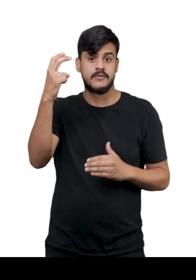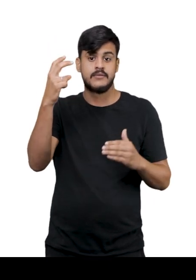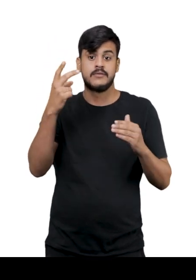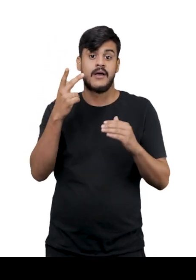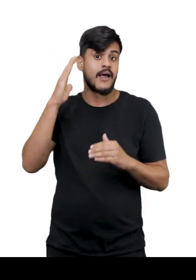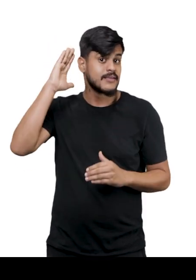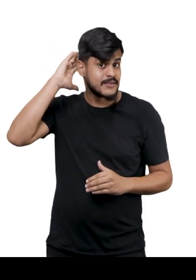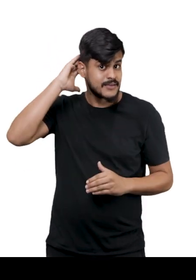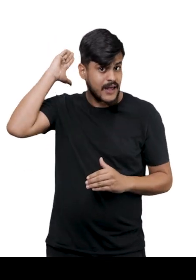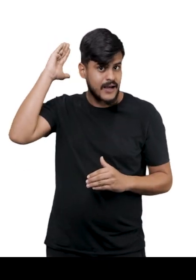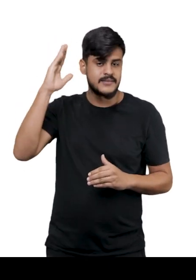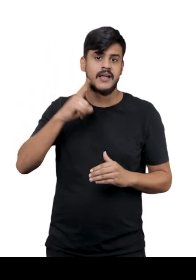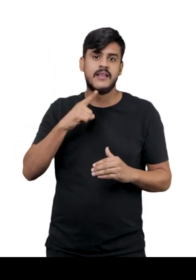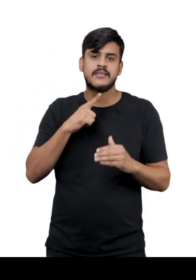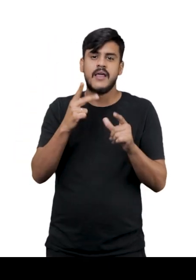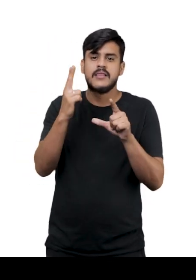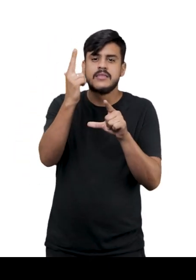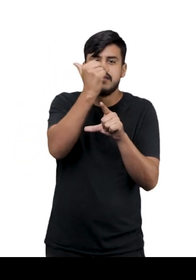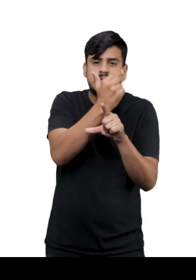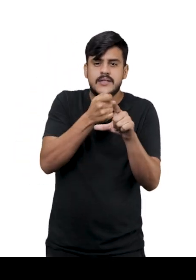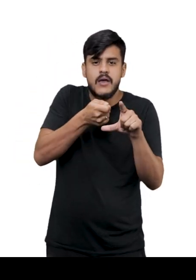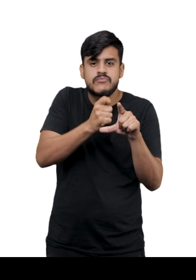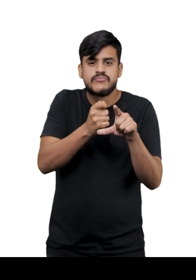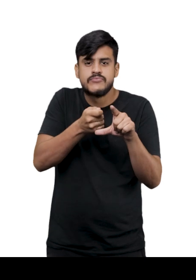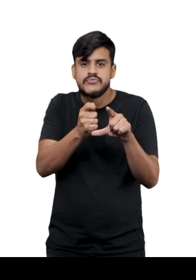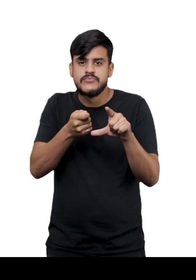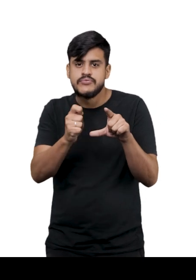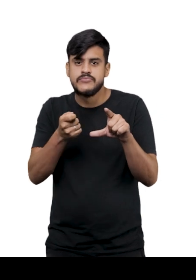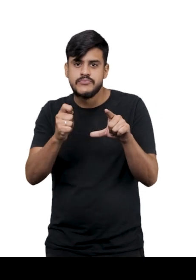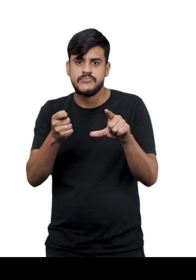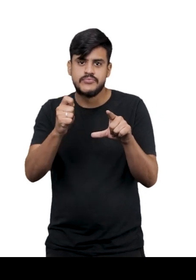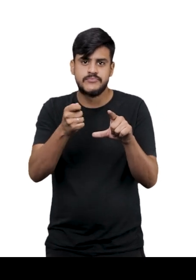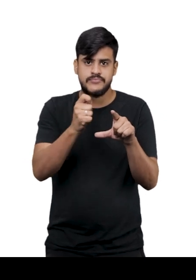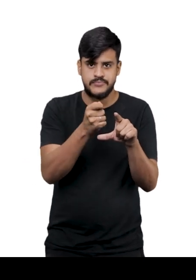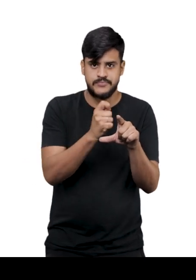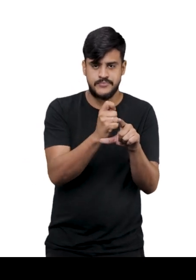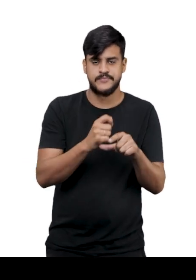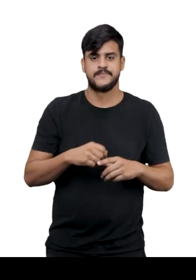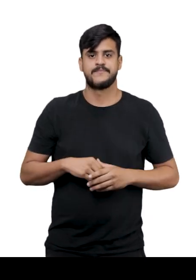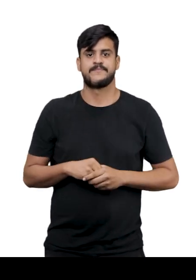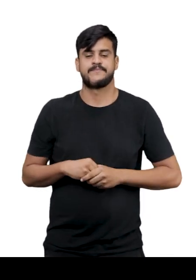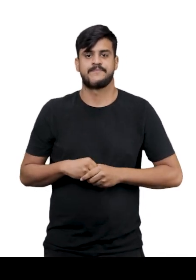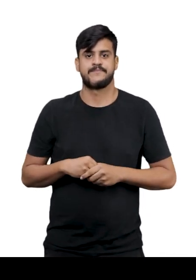inteligência, e na parte posterior está gravado um desenho geométrico.